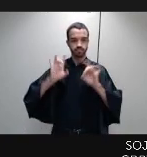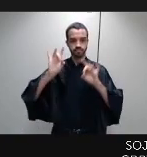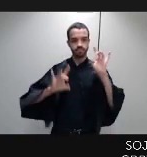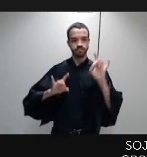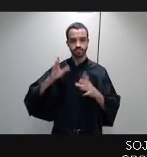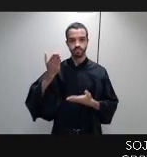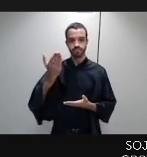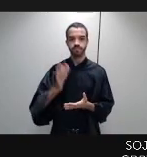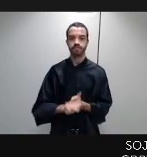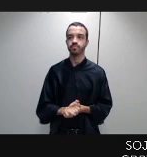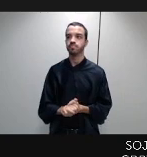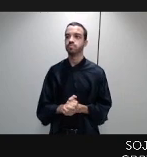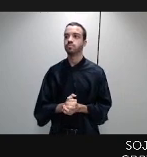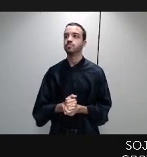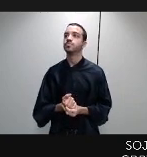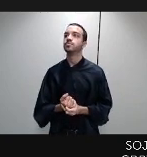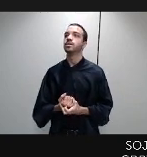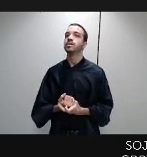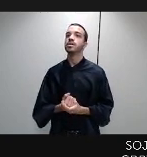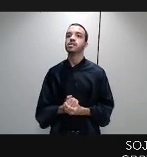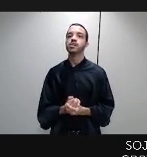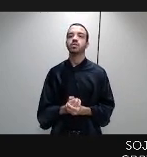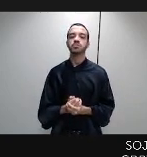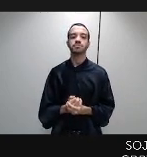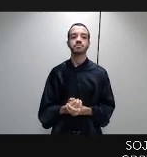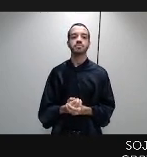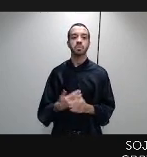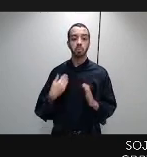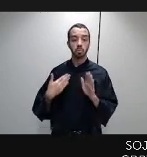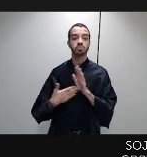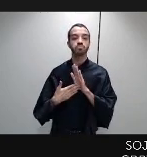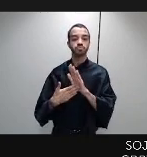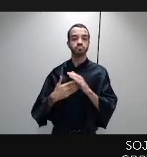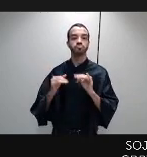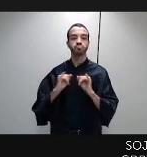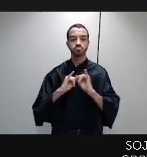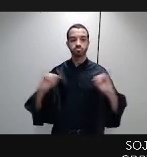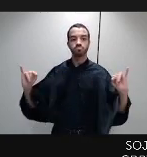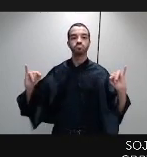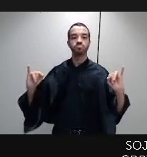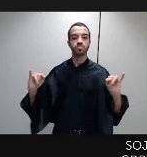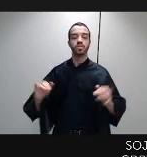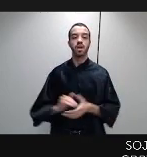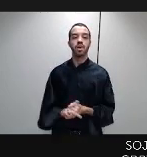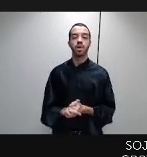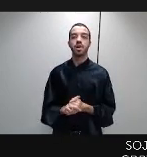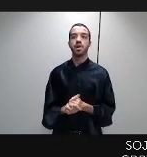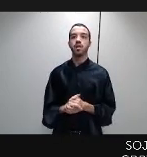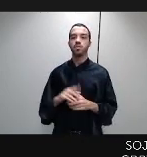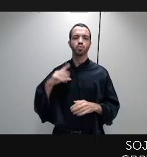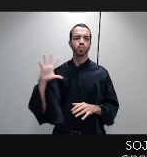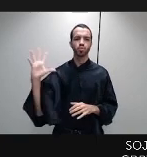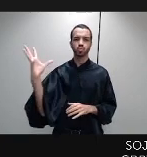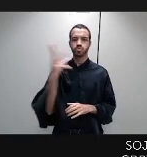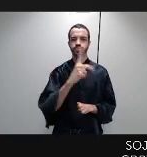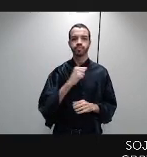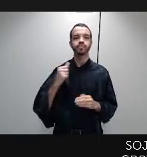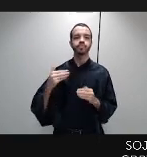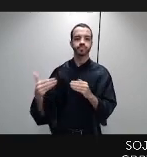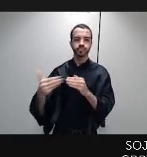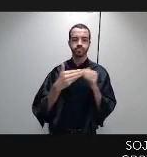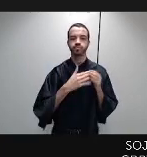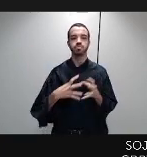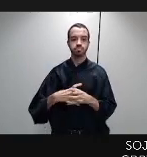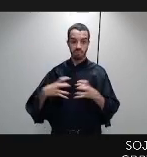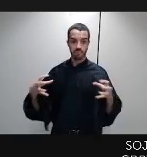também estão de acordo então eu proclamo a turma por unanimidade negou provimento ao agravo interno nos termos